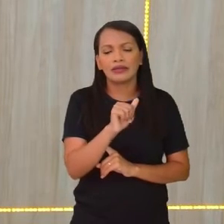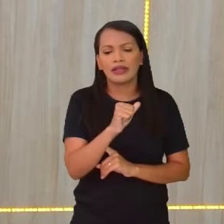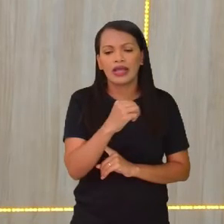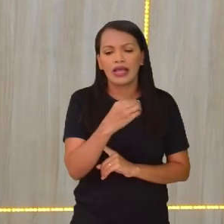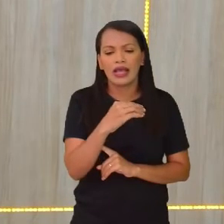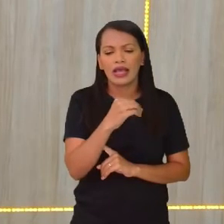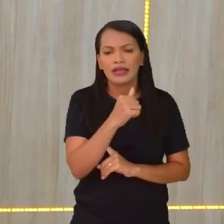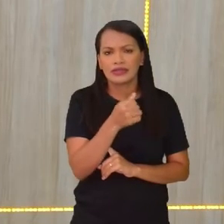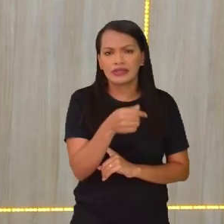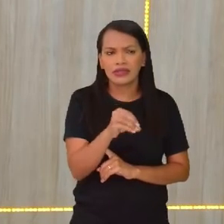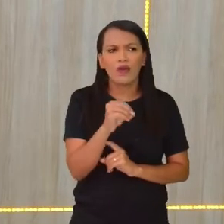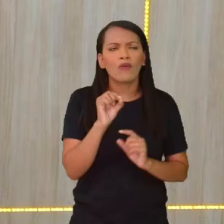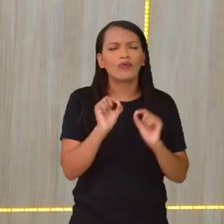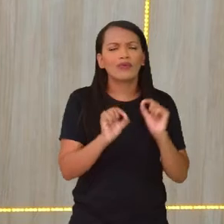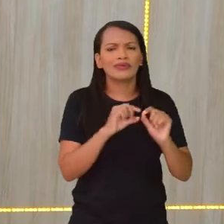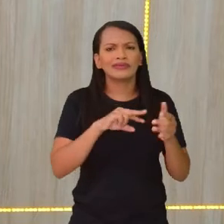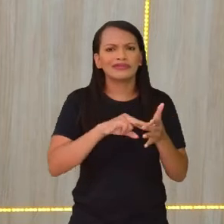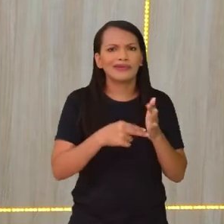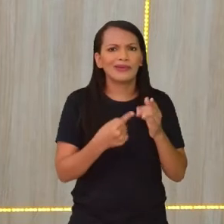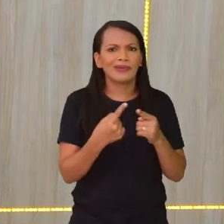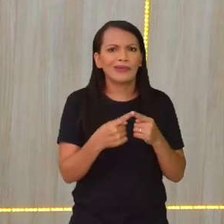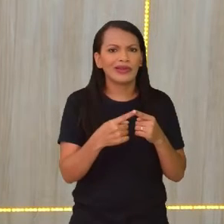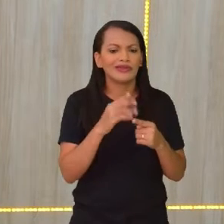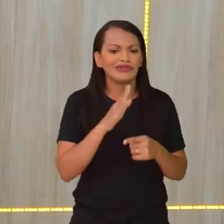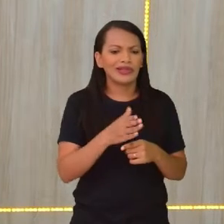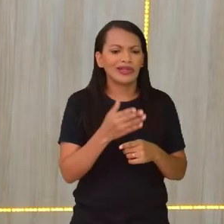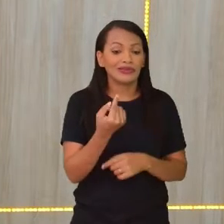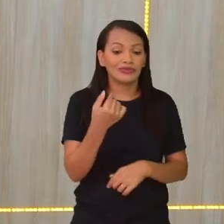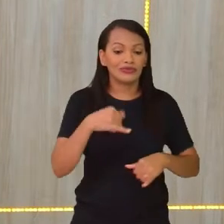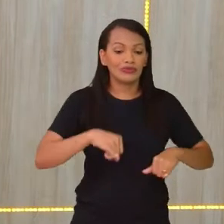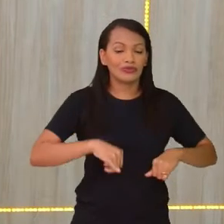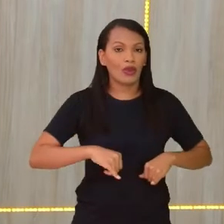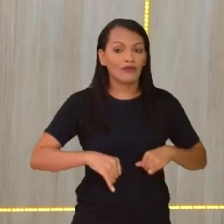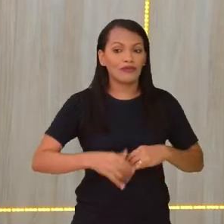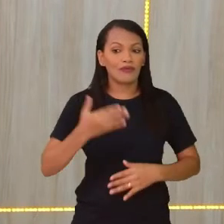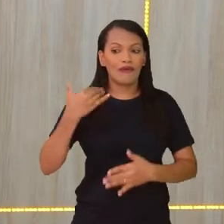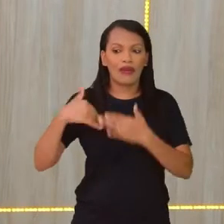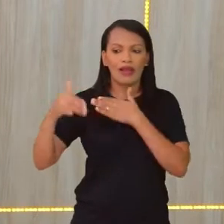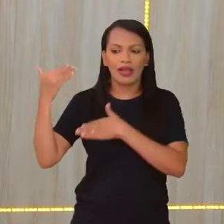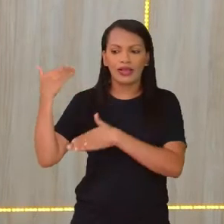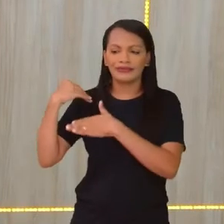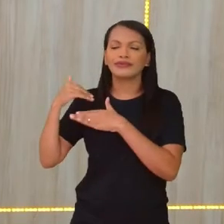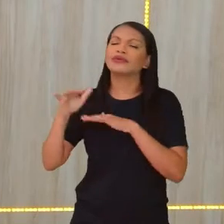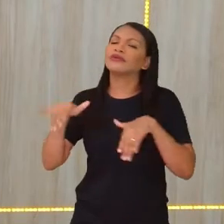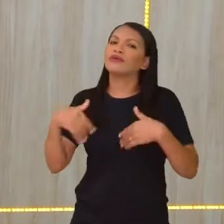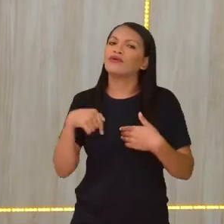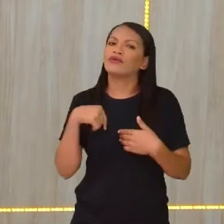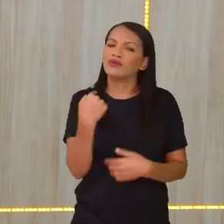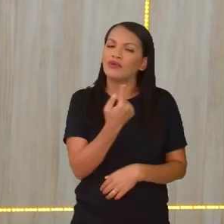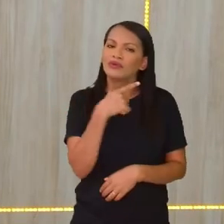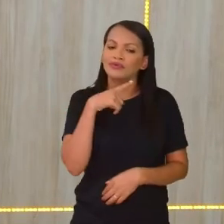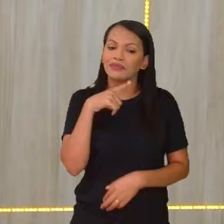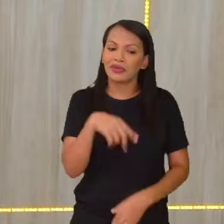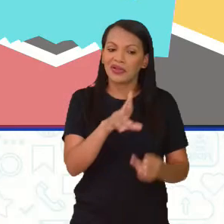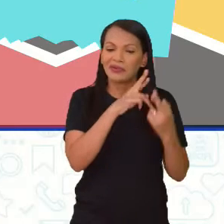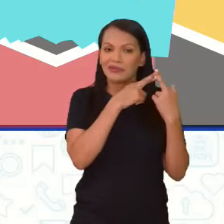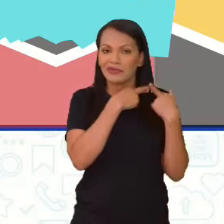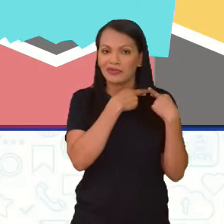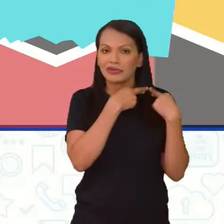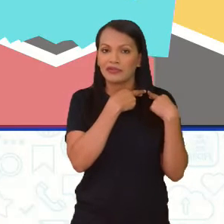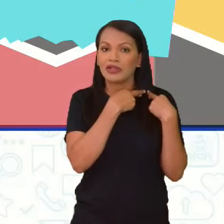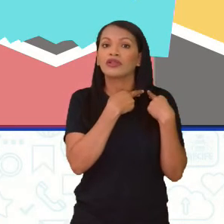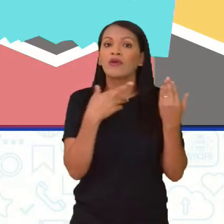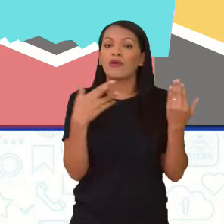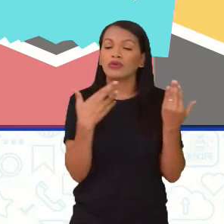como o racismo, né, como as desigualdades se manifestam, né? Então esse é um debate fundamental e deve ser